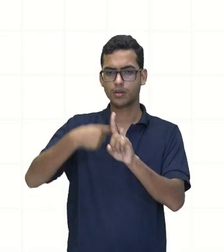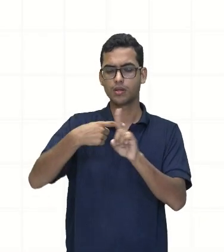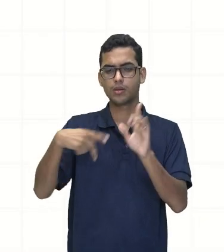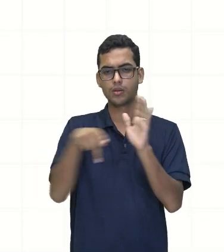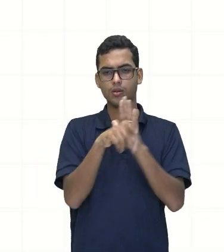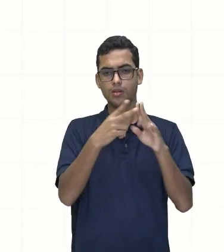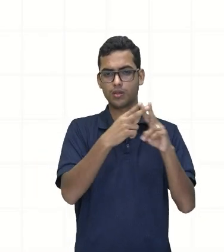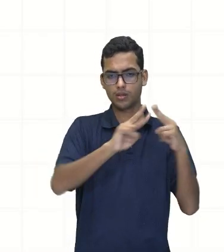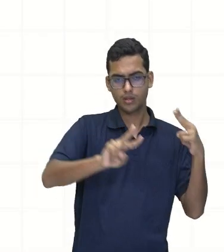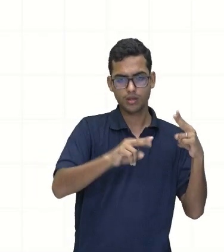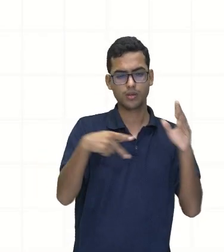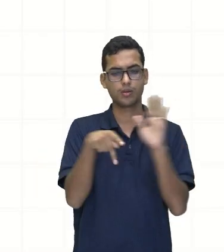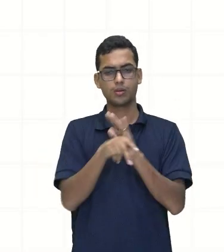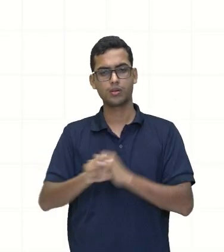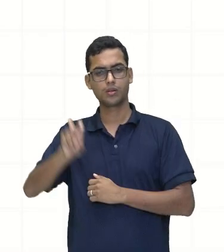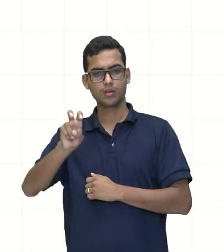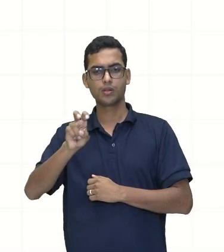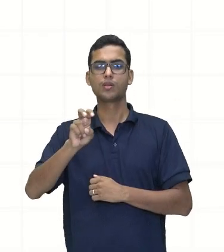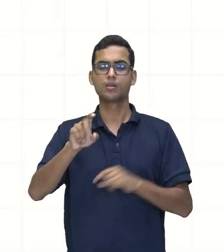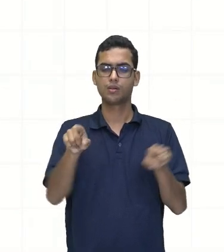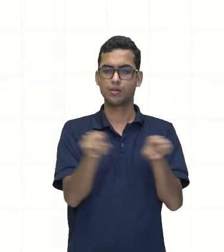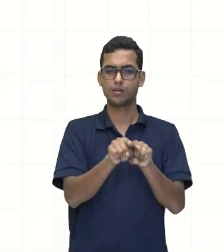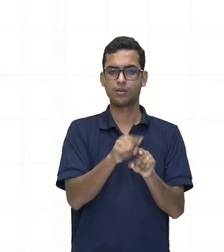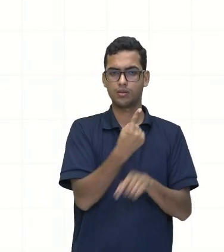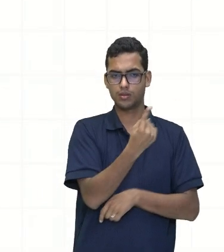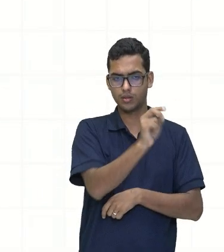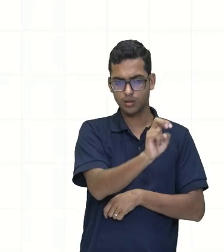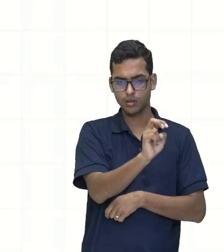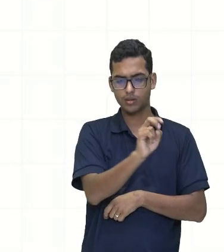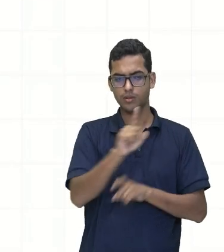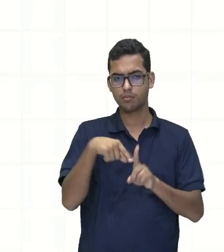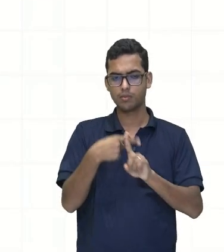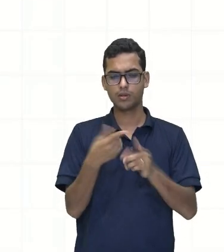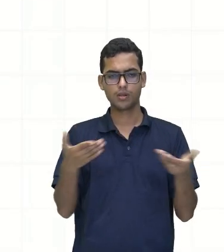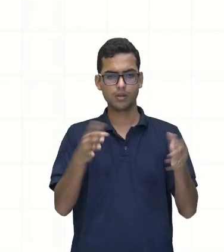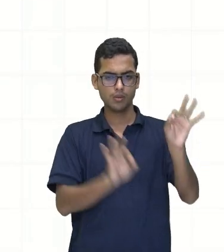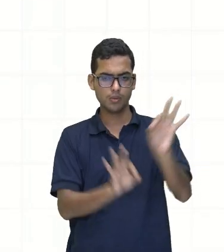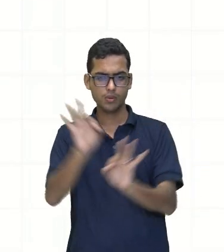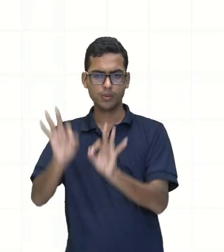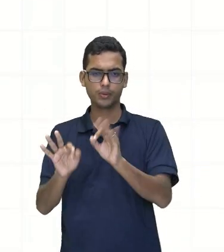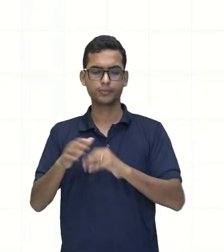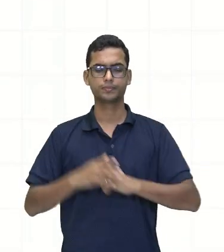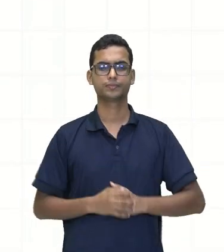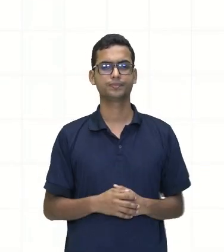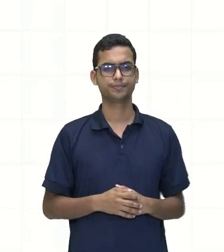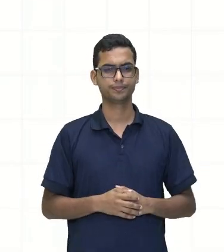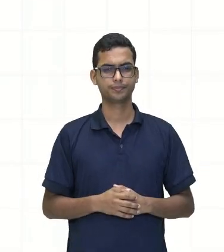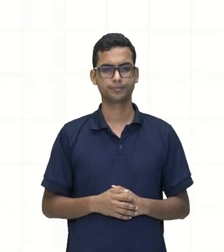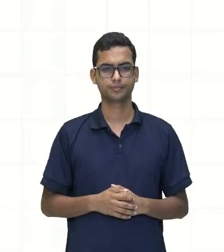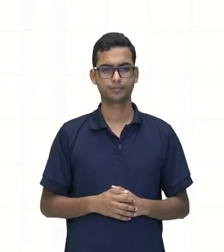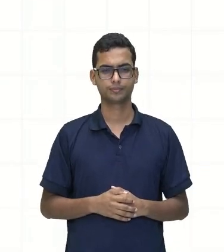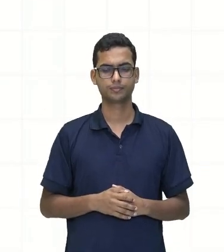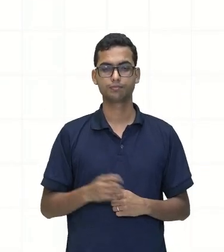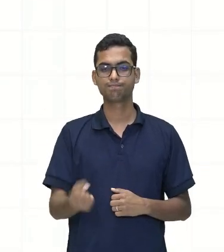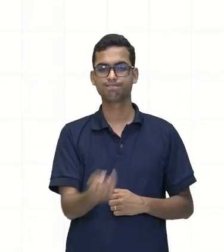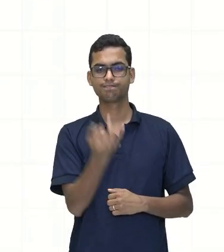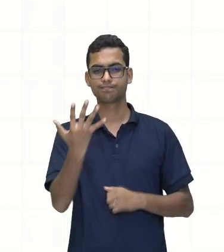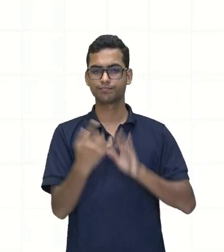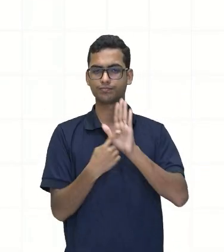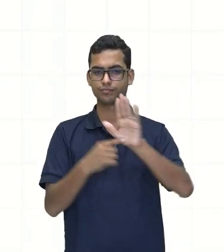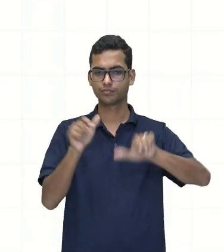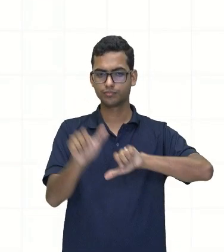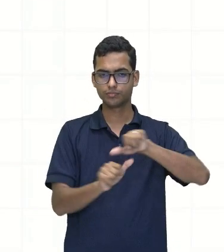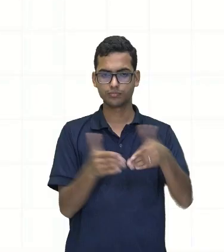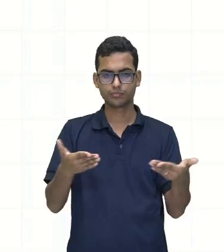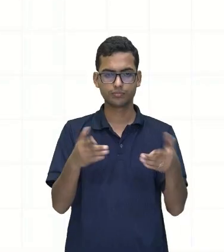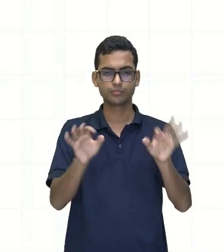o 5 e o 15. Então, vai mudar o quê? Vai mudar a minha quantidade. Em vez de 10, agora eu